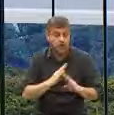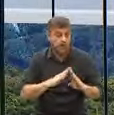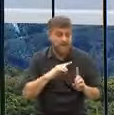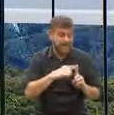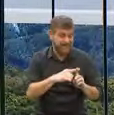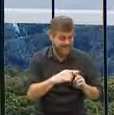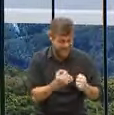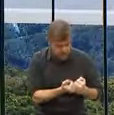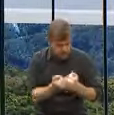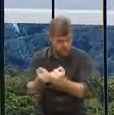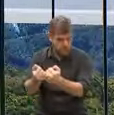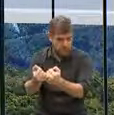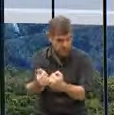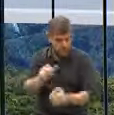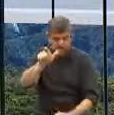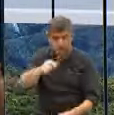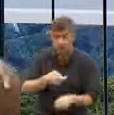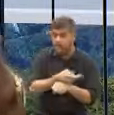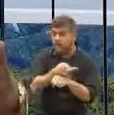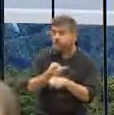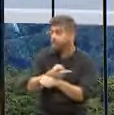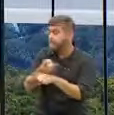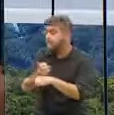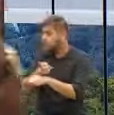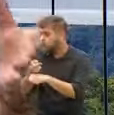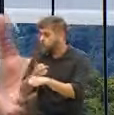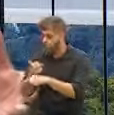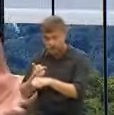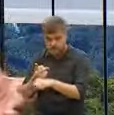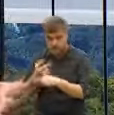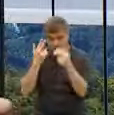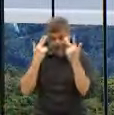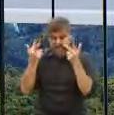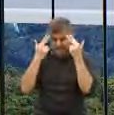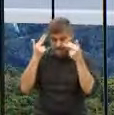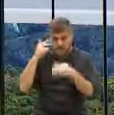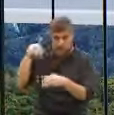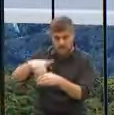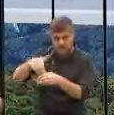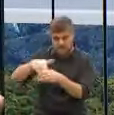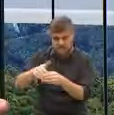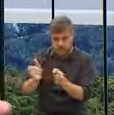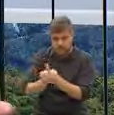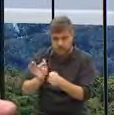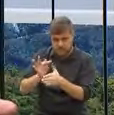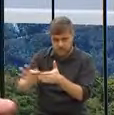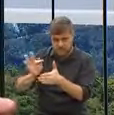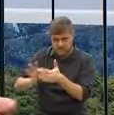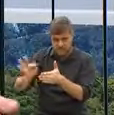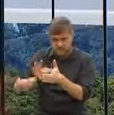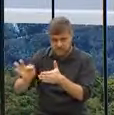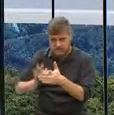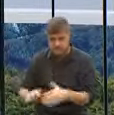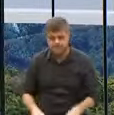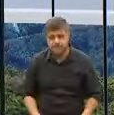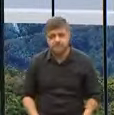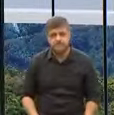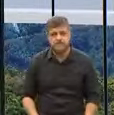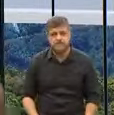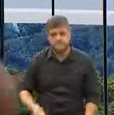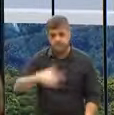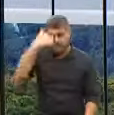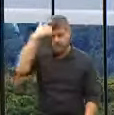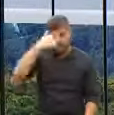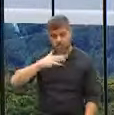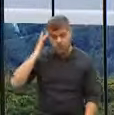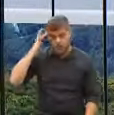igreja. Isso se tornou natural nas últimas eleições do Conselho Tutelar. E isso, eu